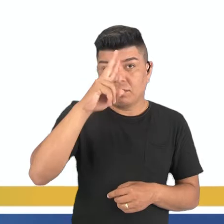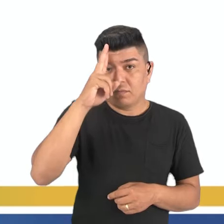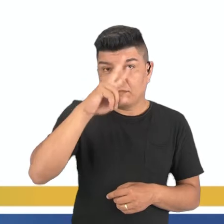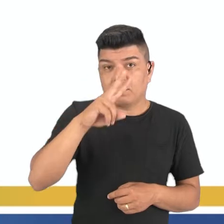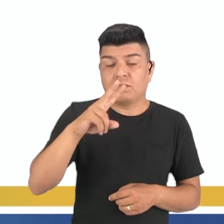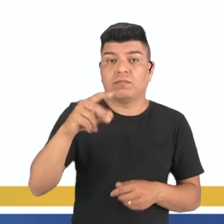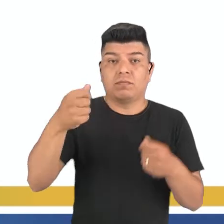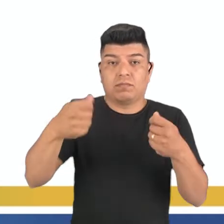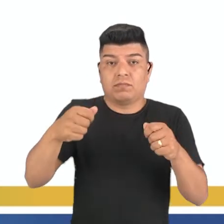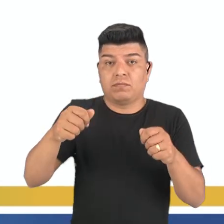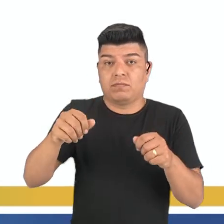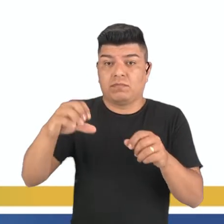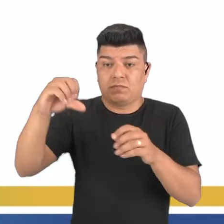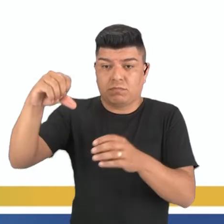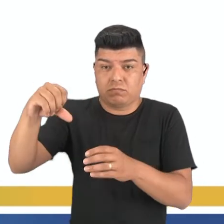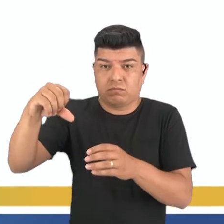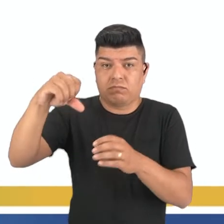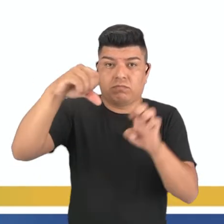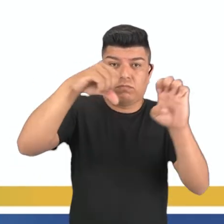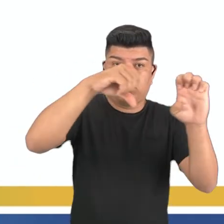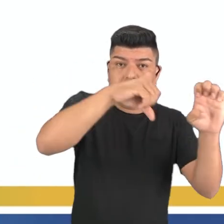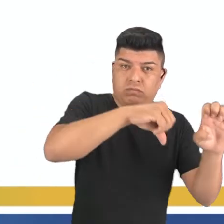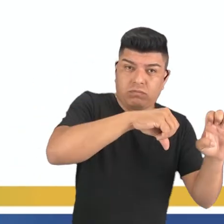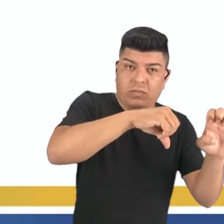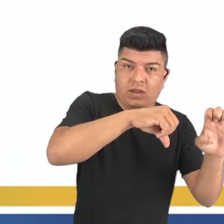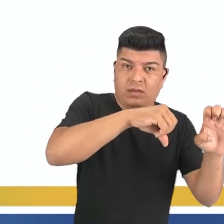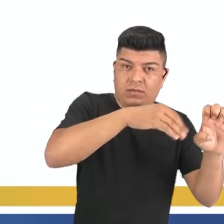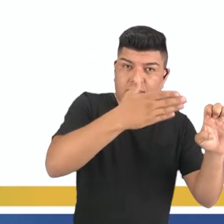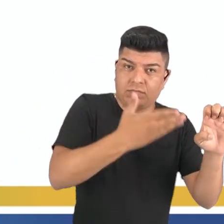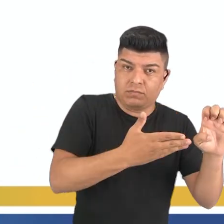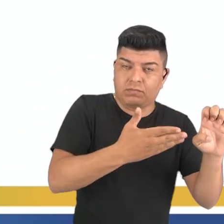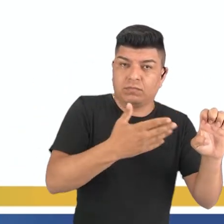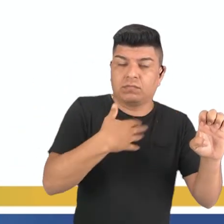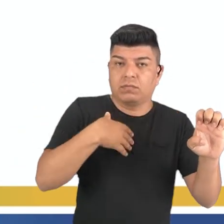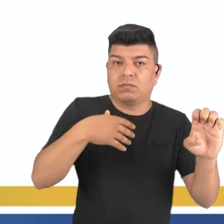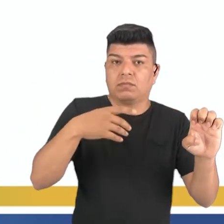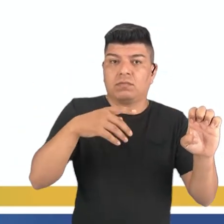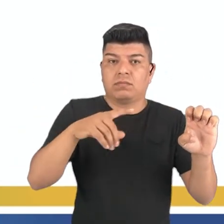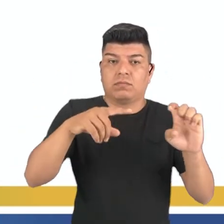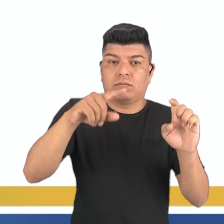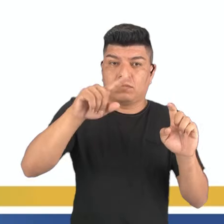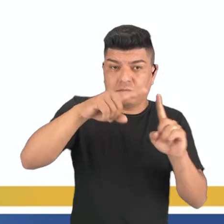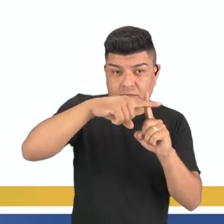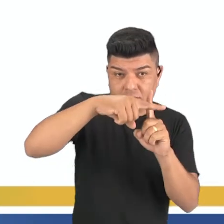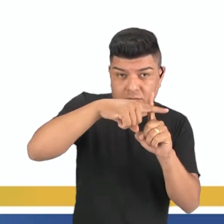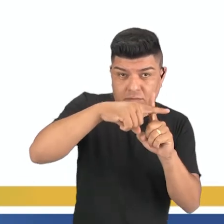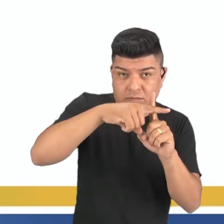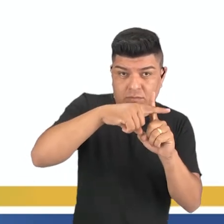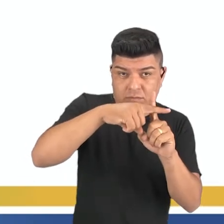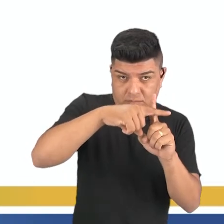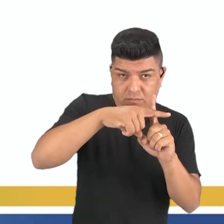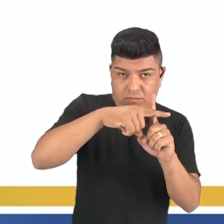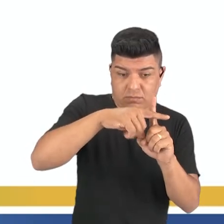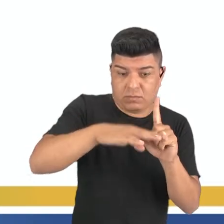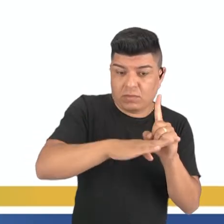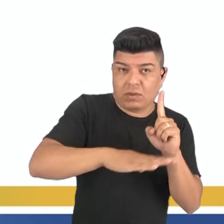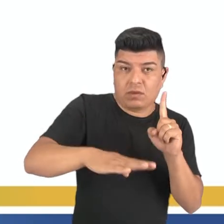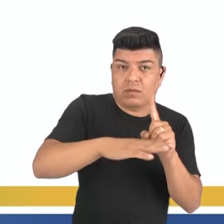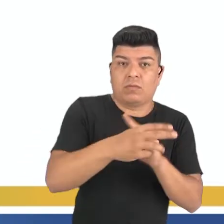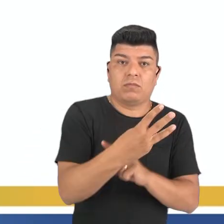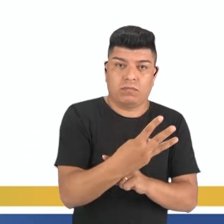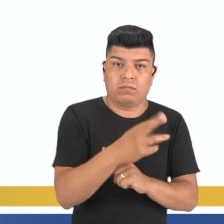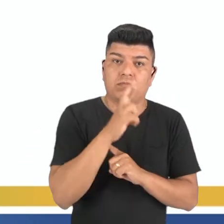que deslocar uma casa para a esquerda? Para você não esquecer, coloca o sinalzinho de mais embaixo do 3, beleza? Então,